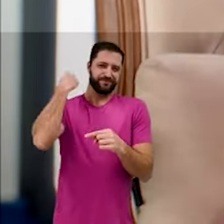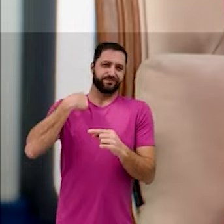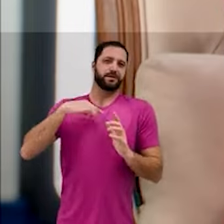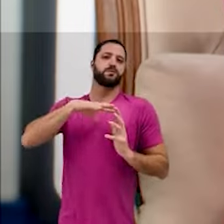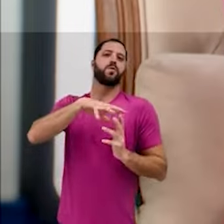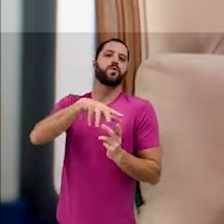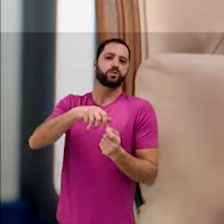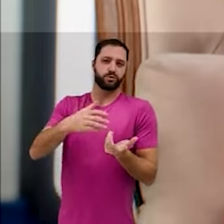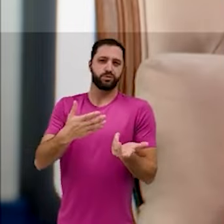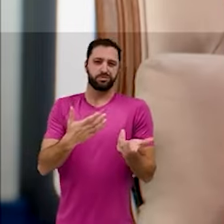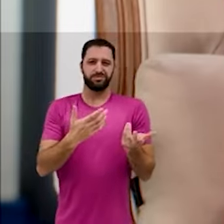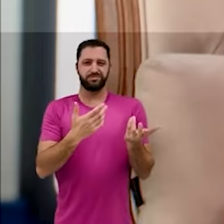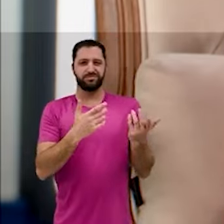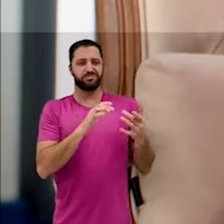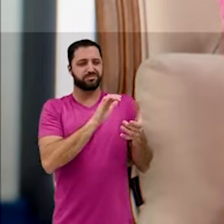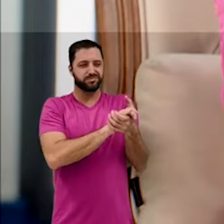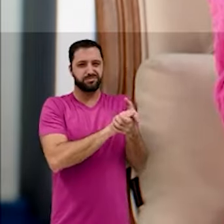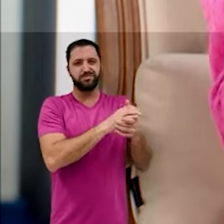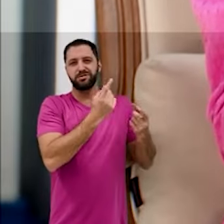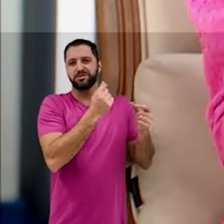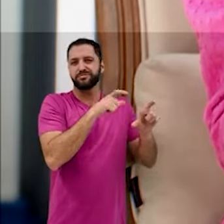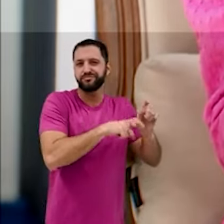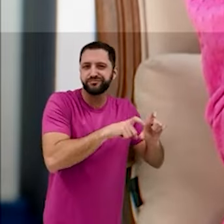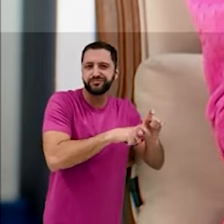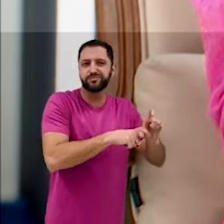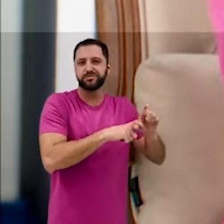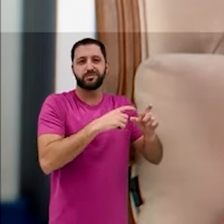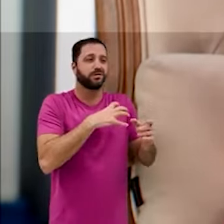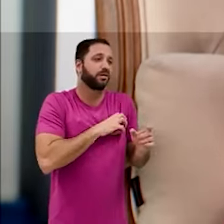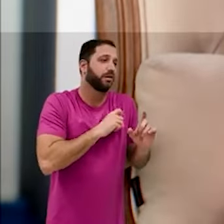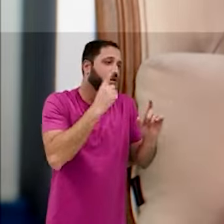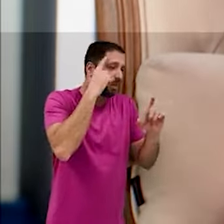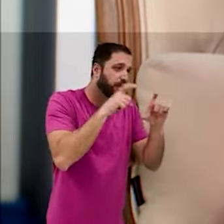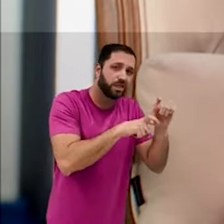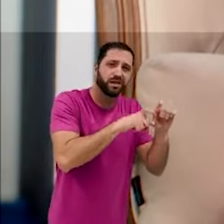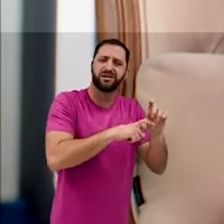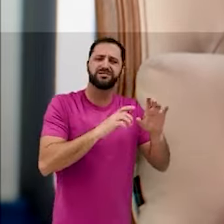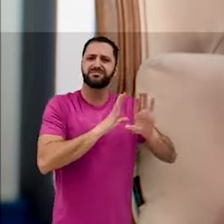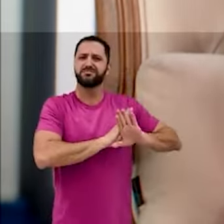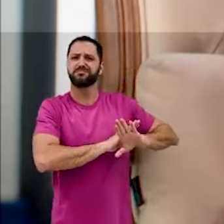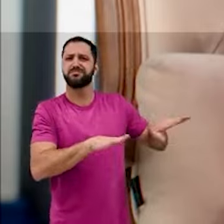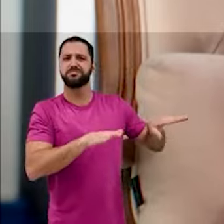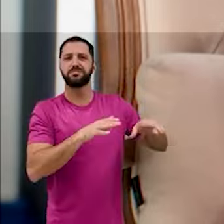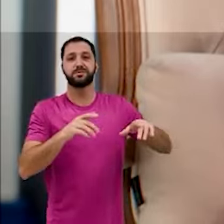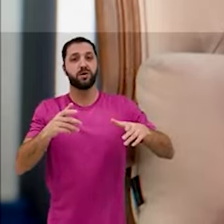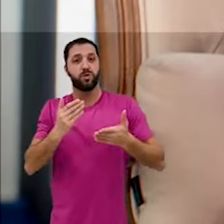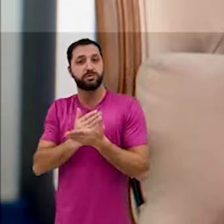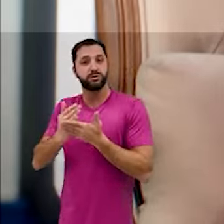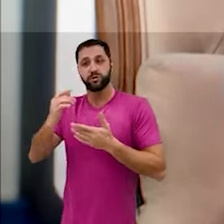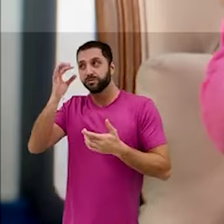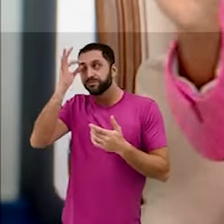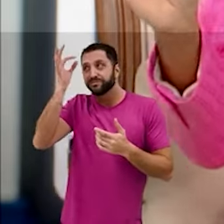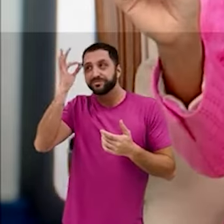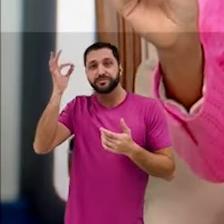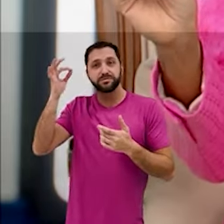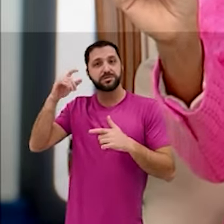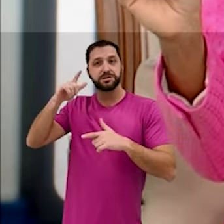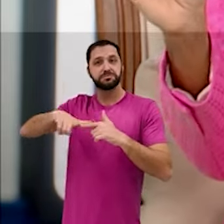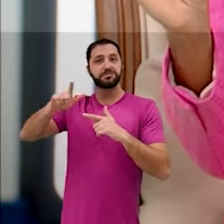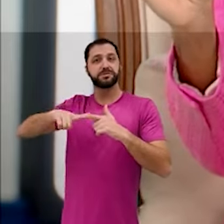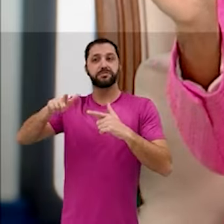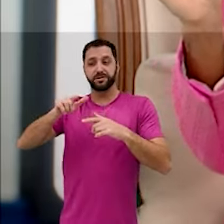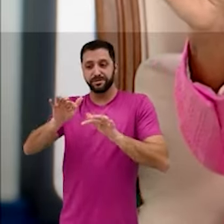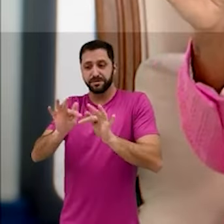daquele mundo que eu vivia de dependência emocional, financeira, fazendo sobrancelha, mas não que alguém me empurrou para isso. Eu fui resolver o